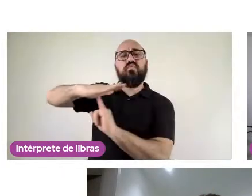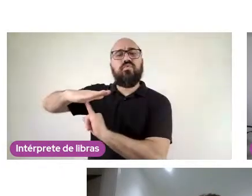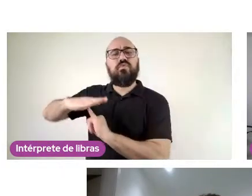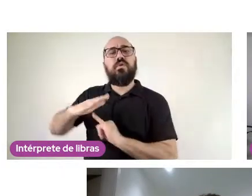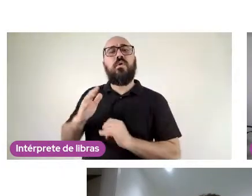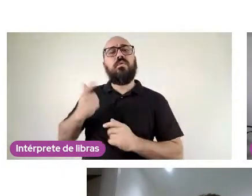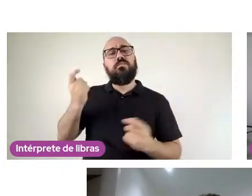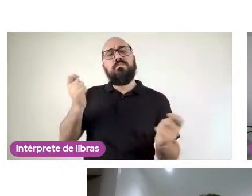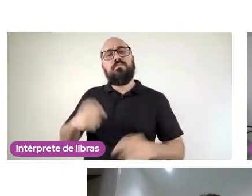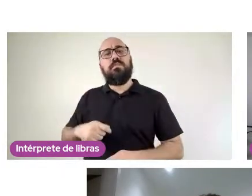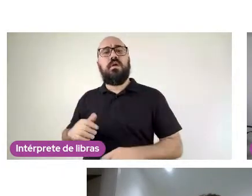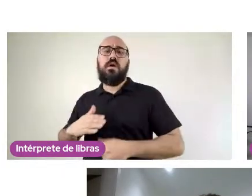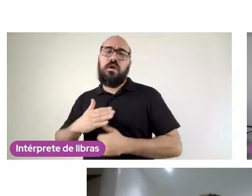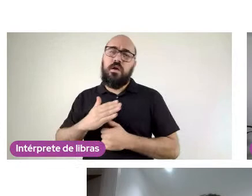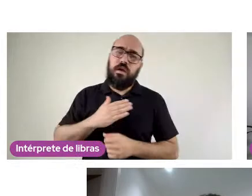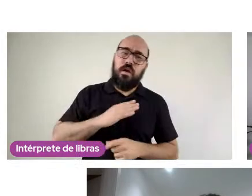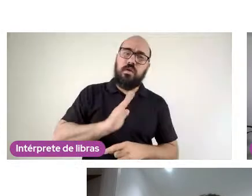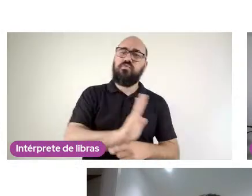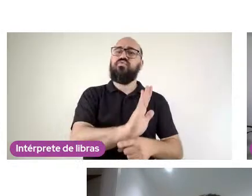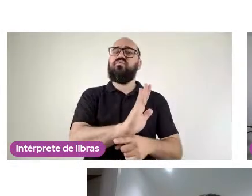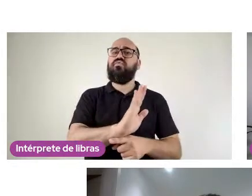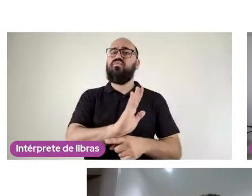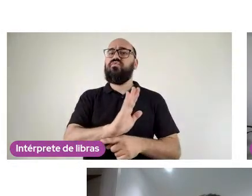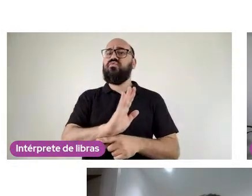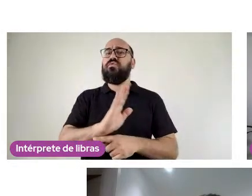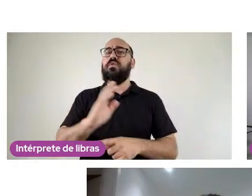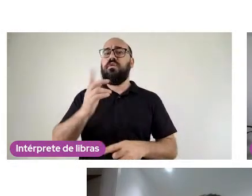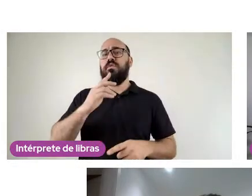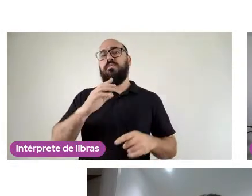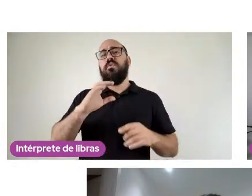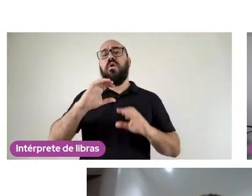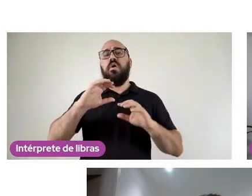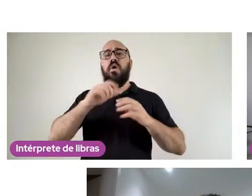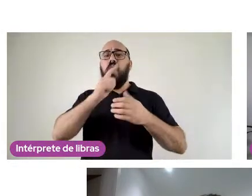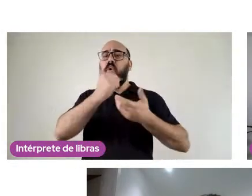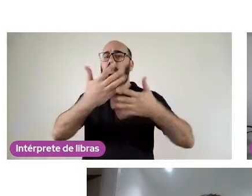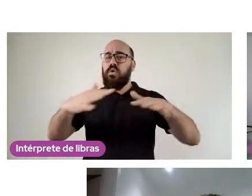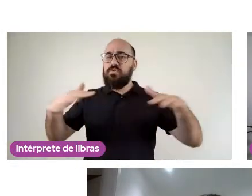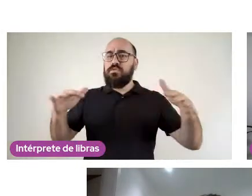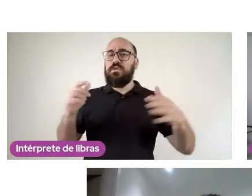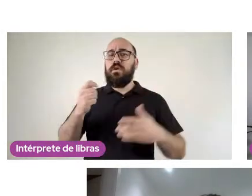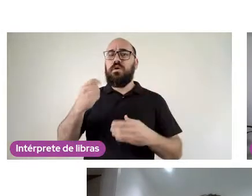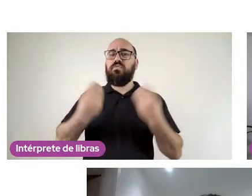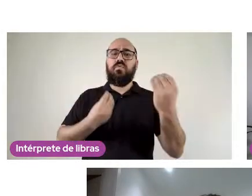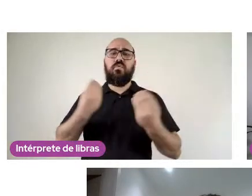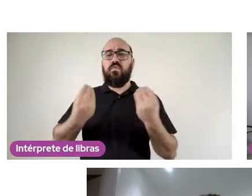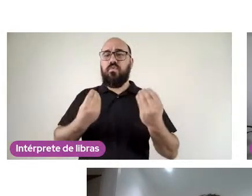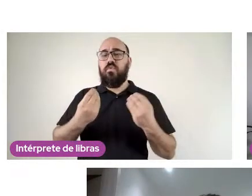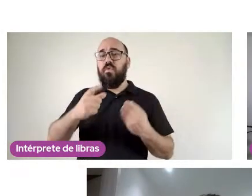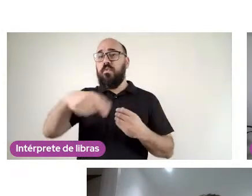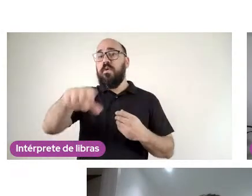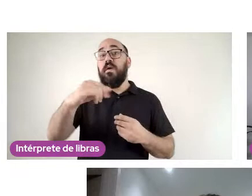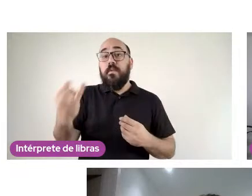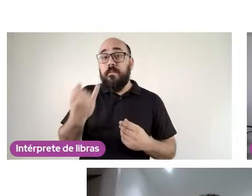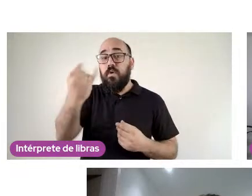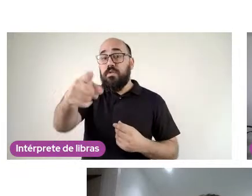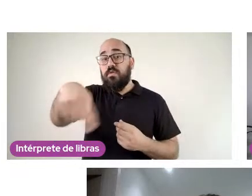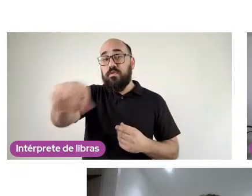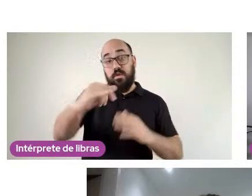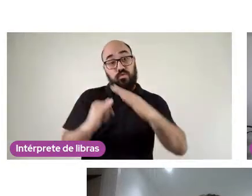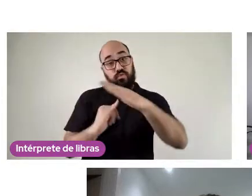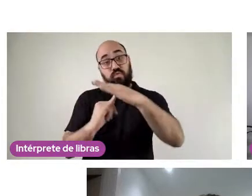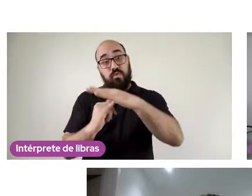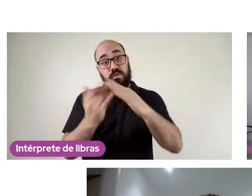ações relacionadas com os oceanos, né? Então, qual a importância dessas instituições que vocês fazem parte